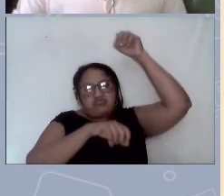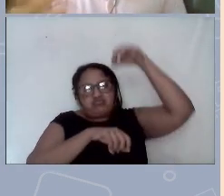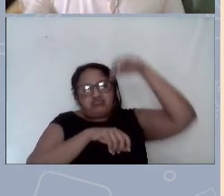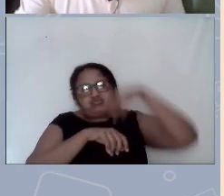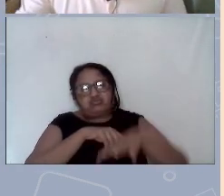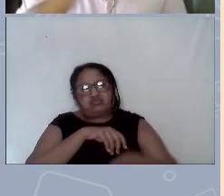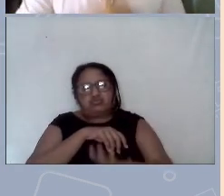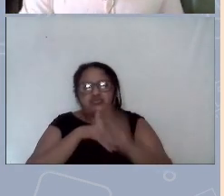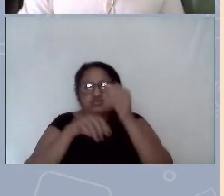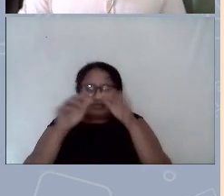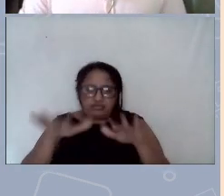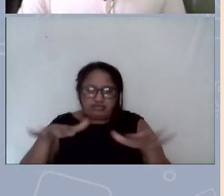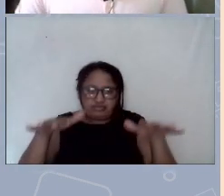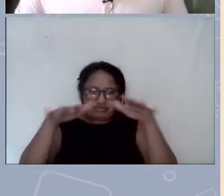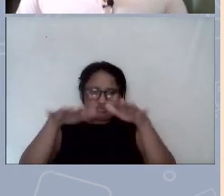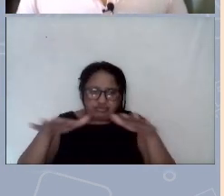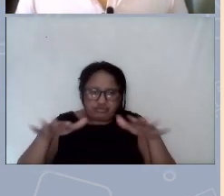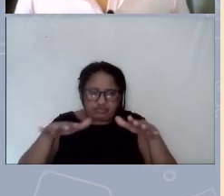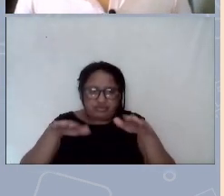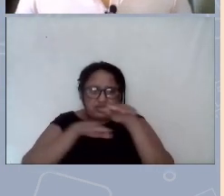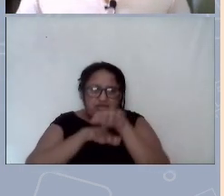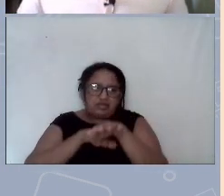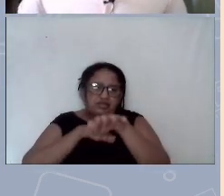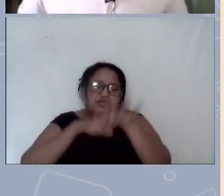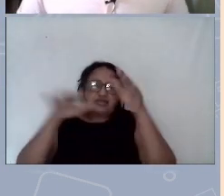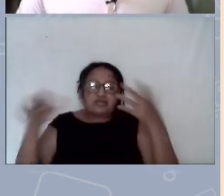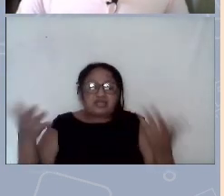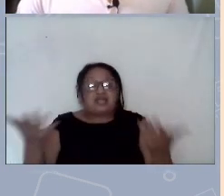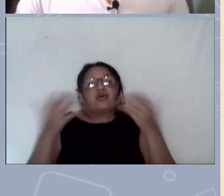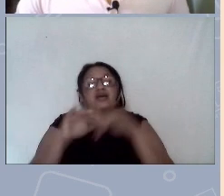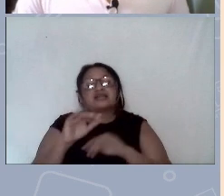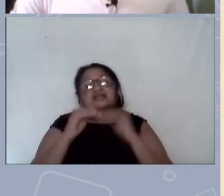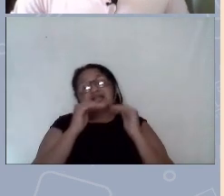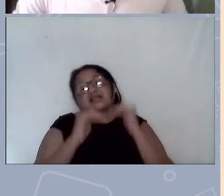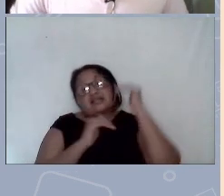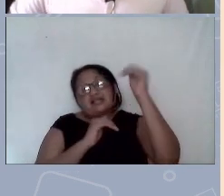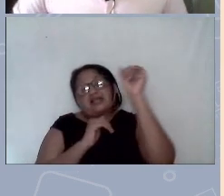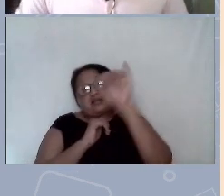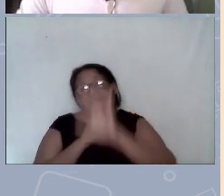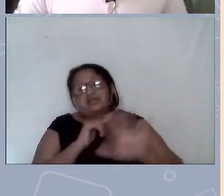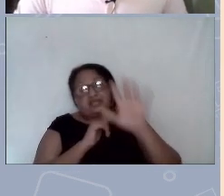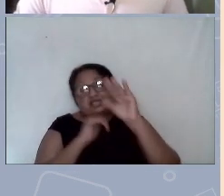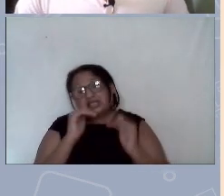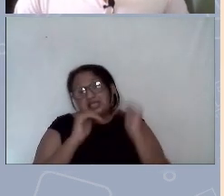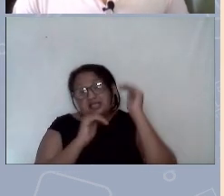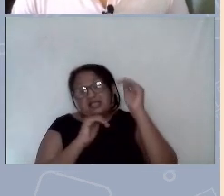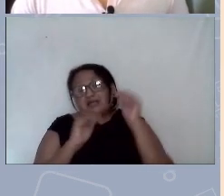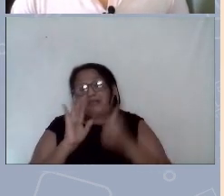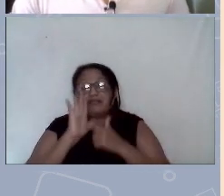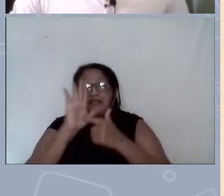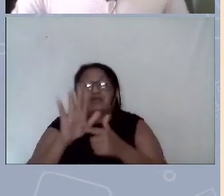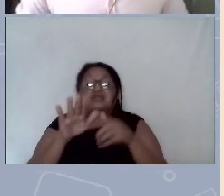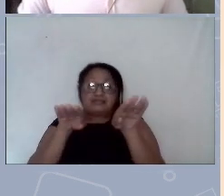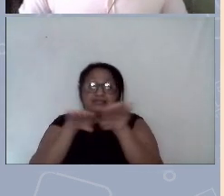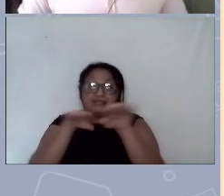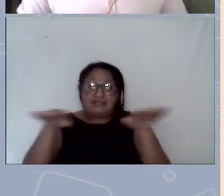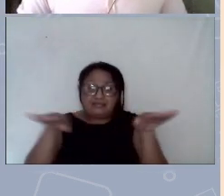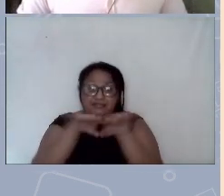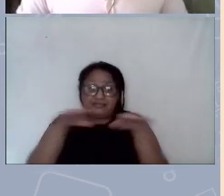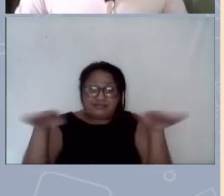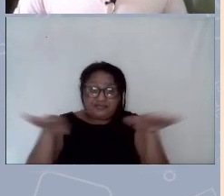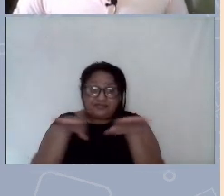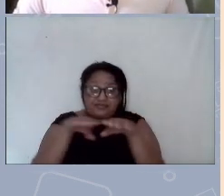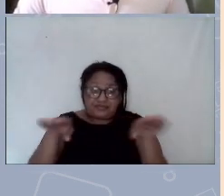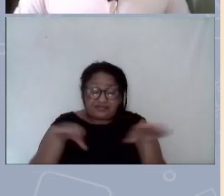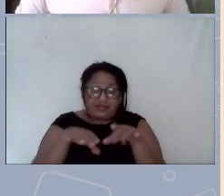imagem que aqui está do lado mas na prova estava acima a imagem acima apresenta as placas tectônicas que fazem